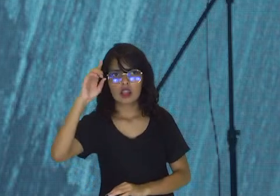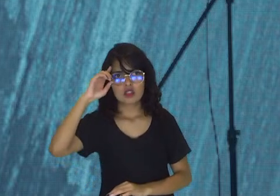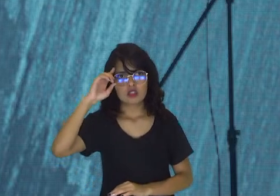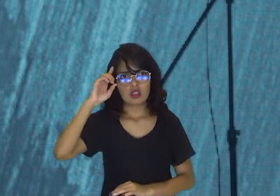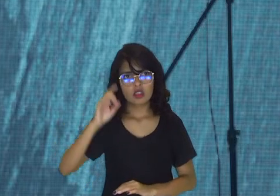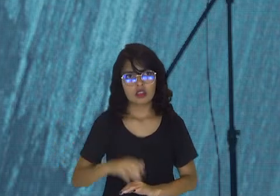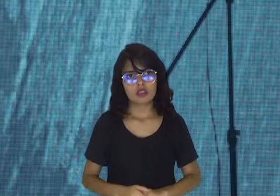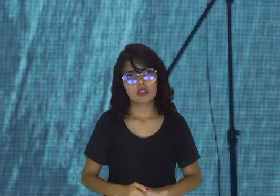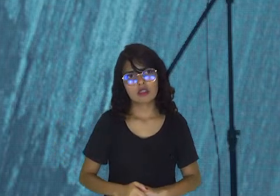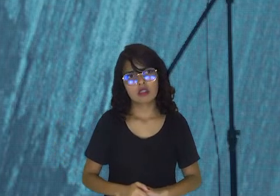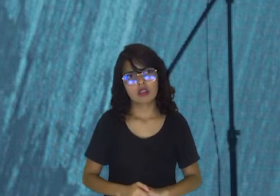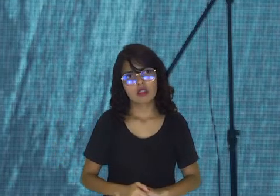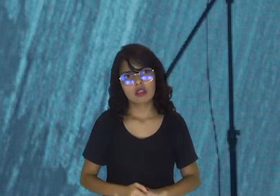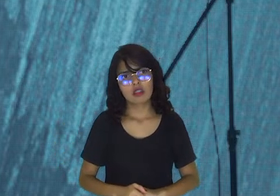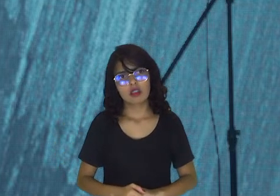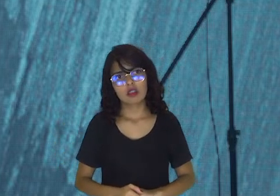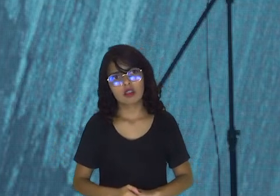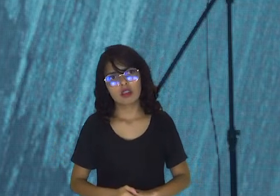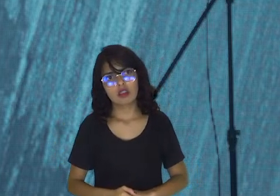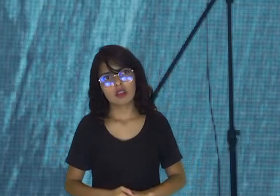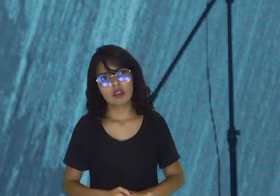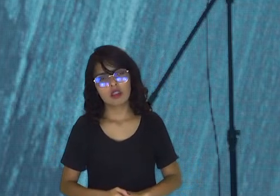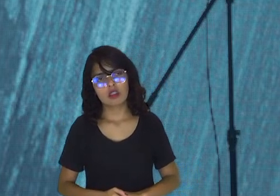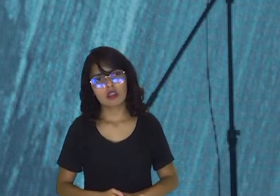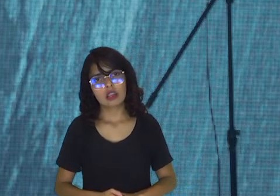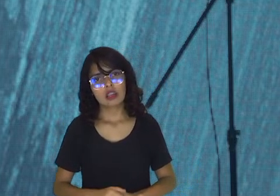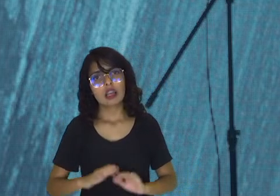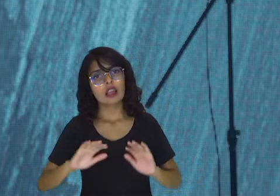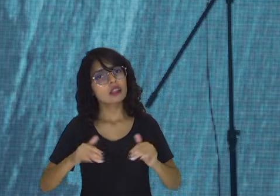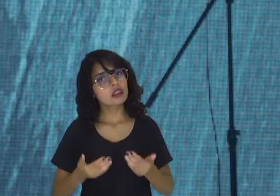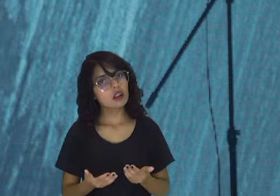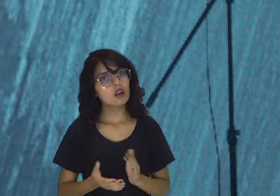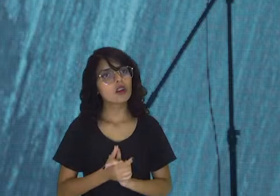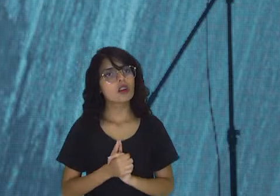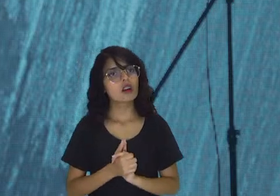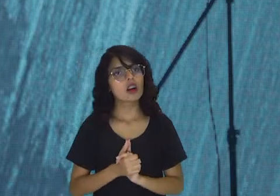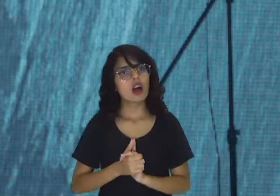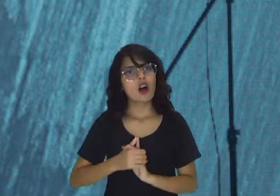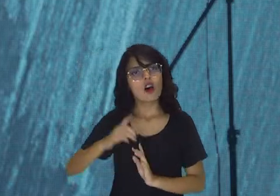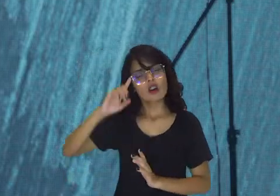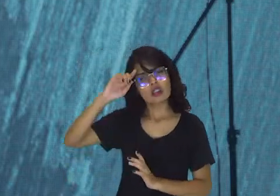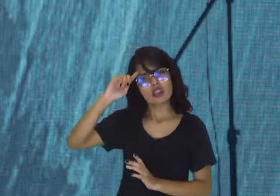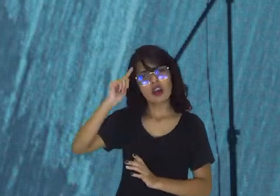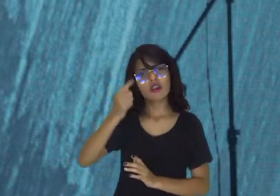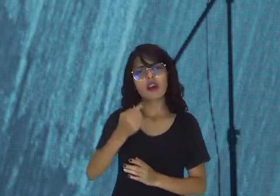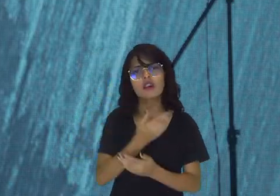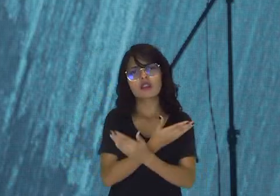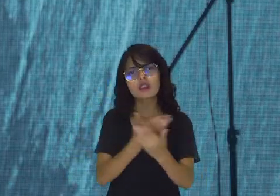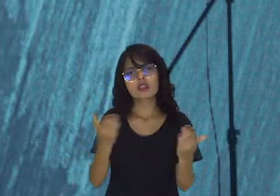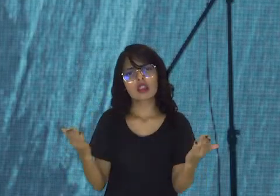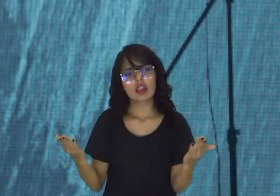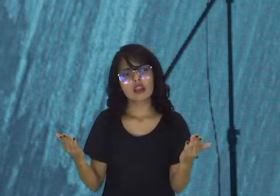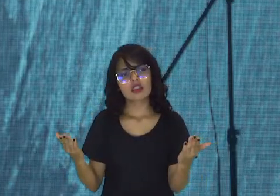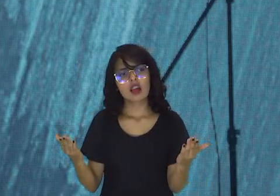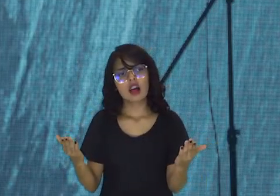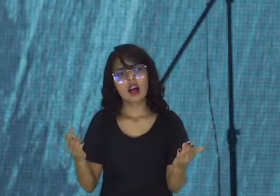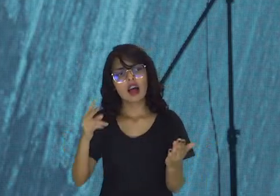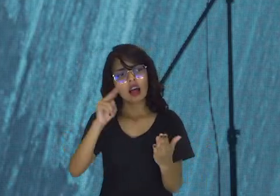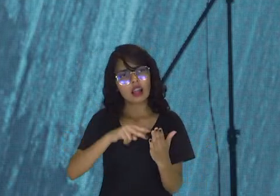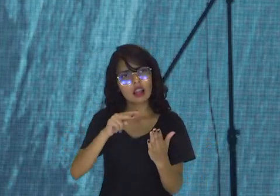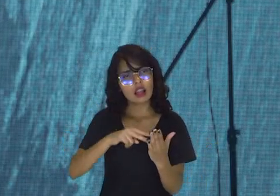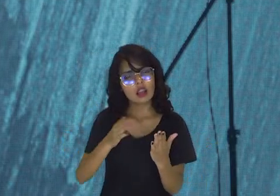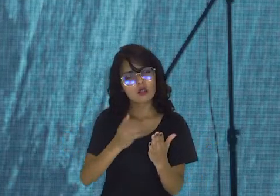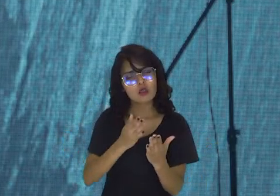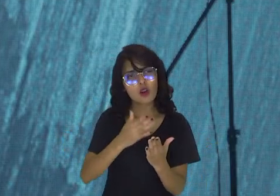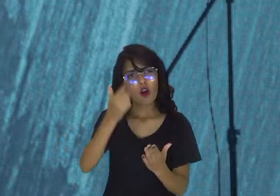aquele livro do pastor Carlos Alberto, Os Mandamentos Recíprocos. Vou desafiar você e toda a congregação a